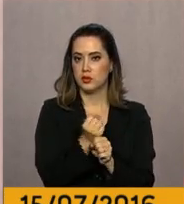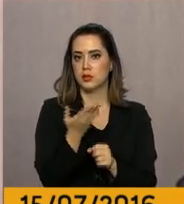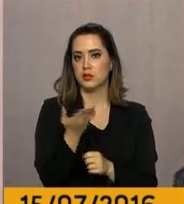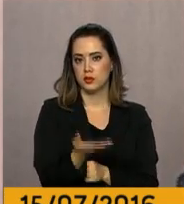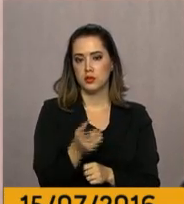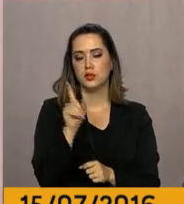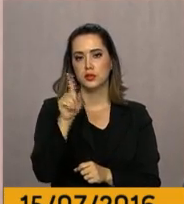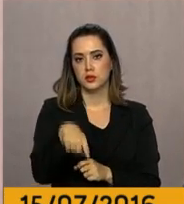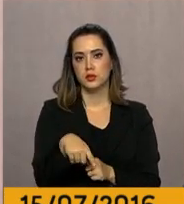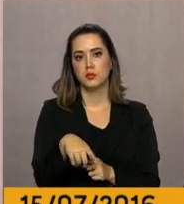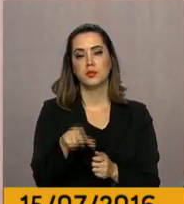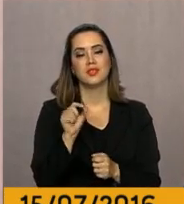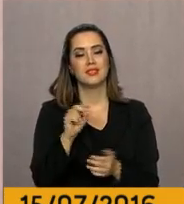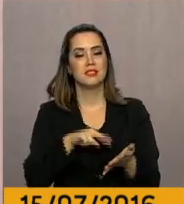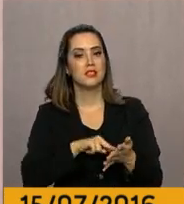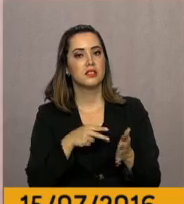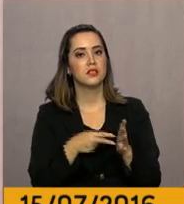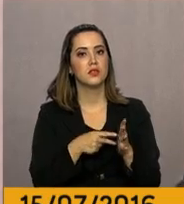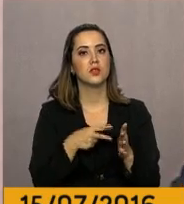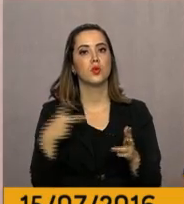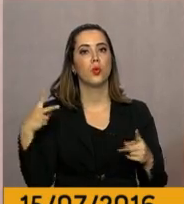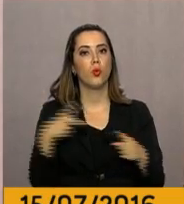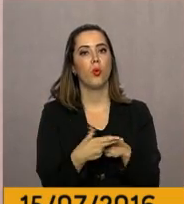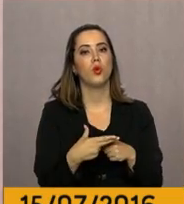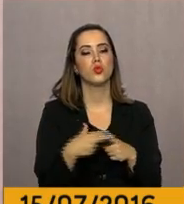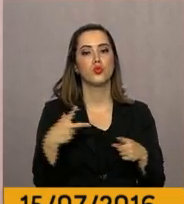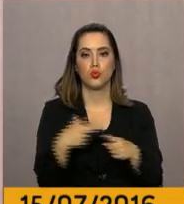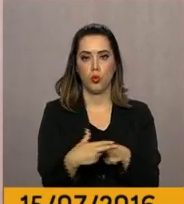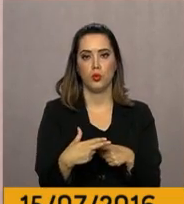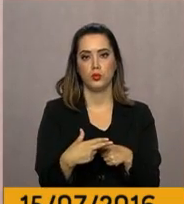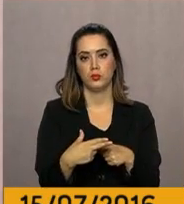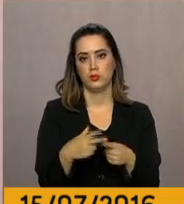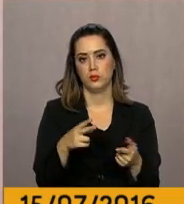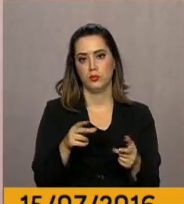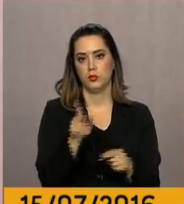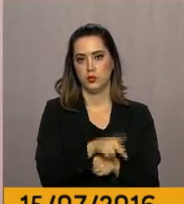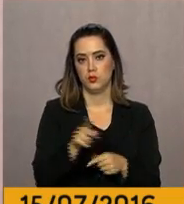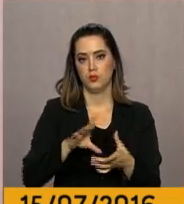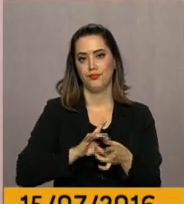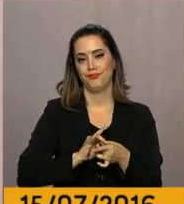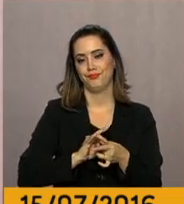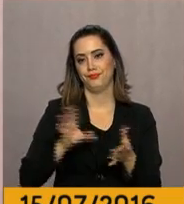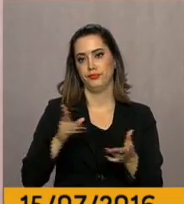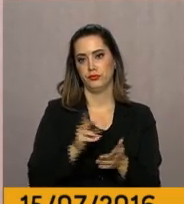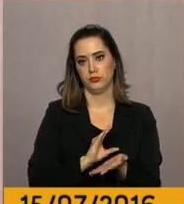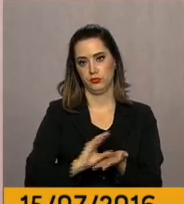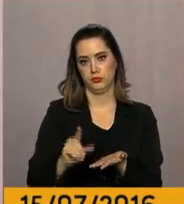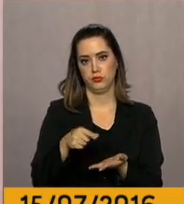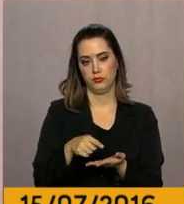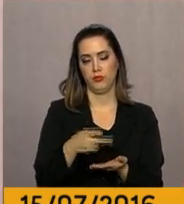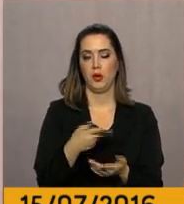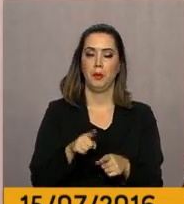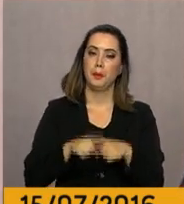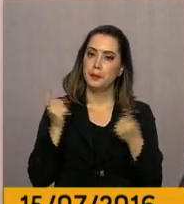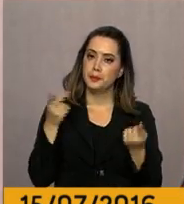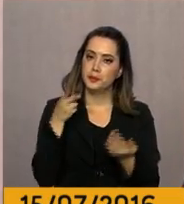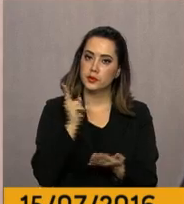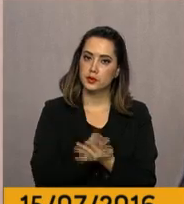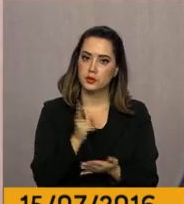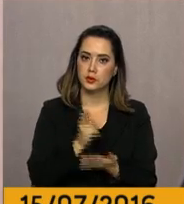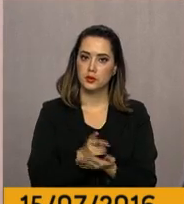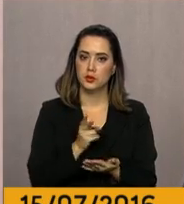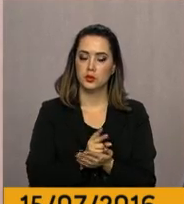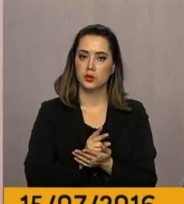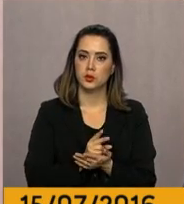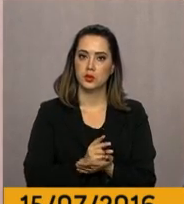orçamento contingenciado, mas mesmo o orçamento disponível no MEC, ele era